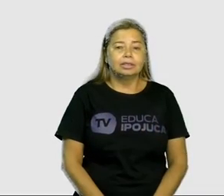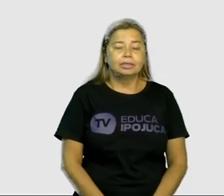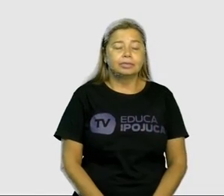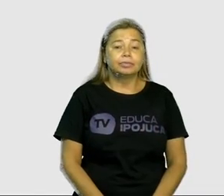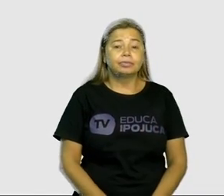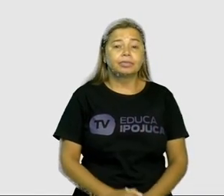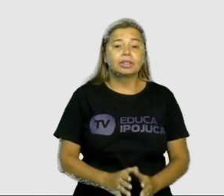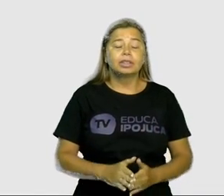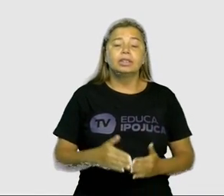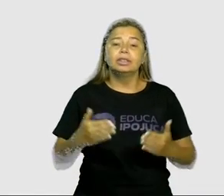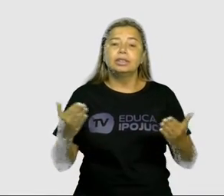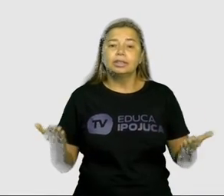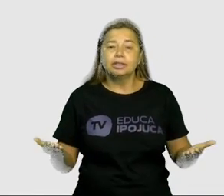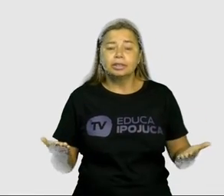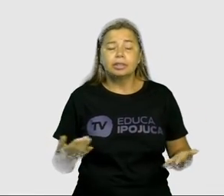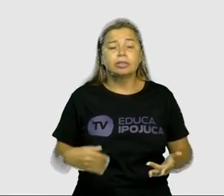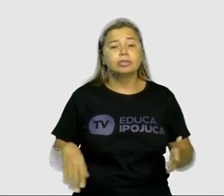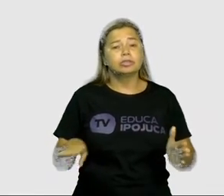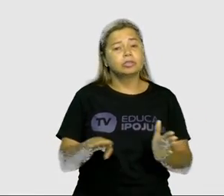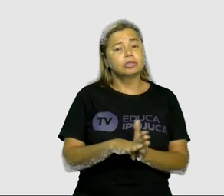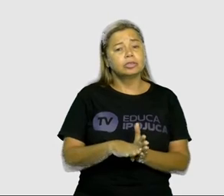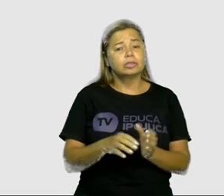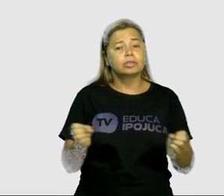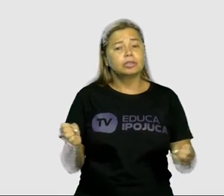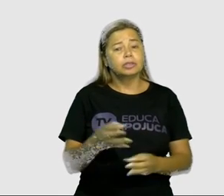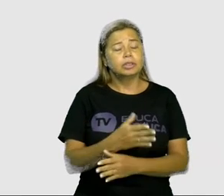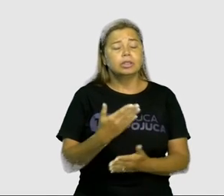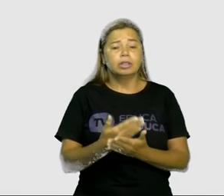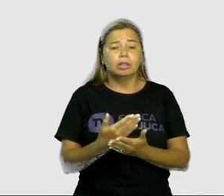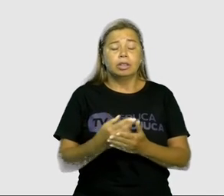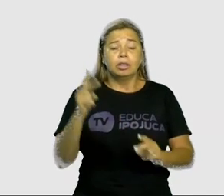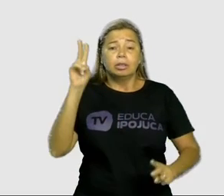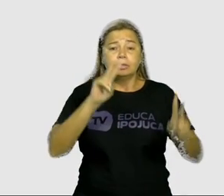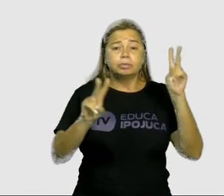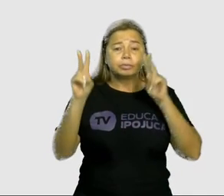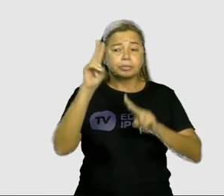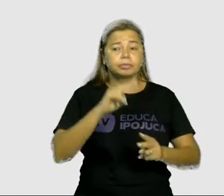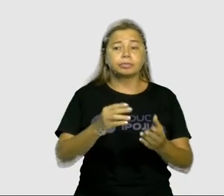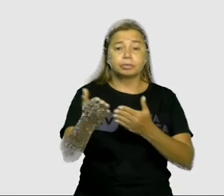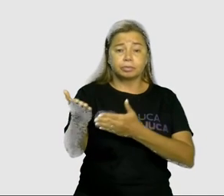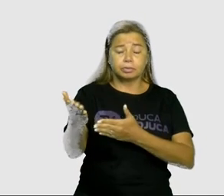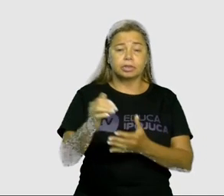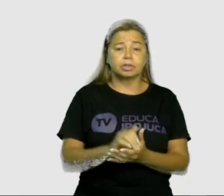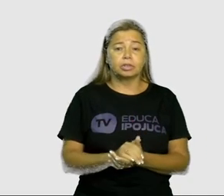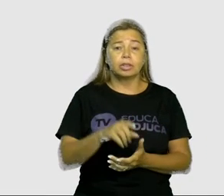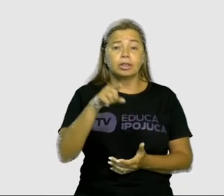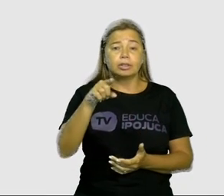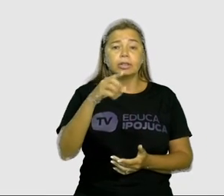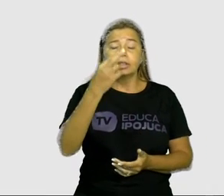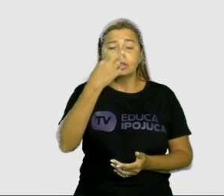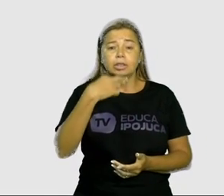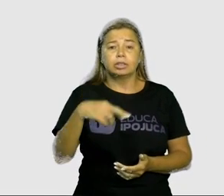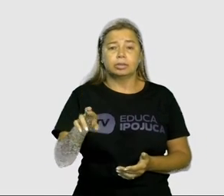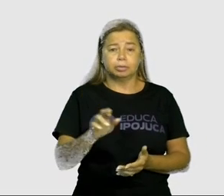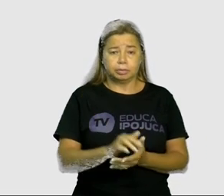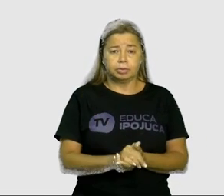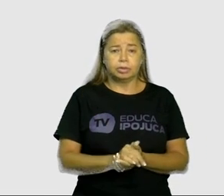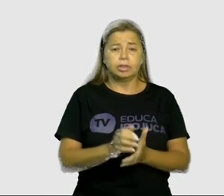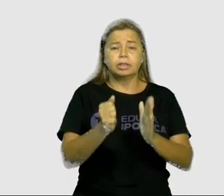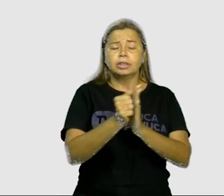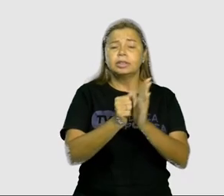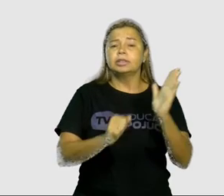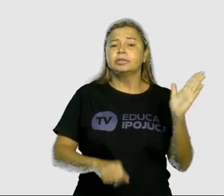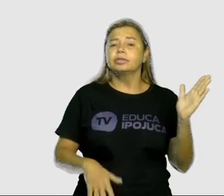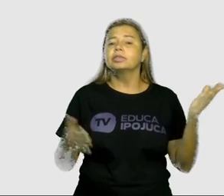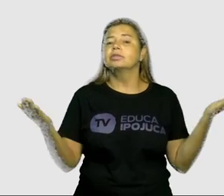Então, vamos encerrando a nossa aula com a observação dessa imagem, na qual vocês vão responder o nosso exercício